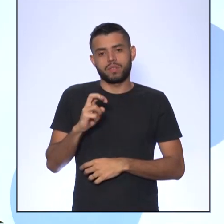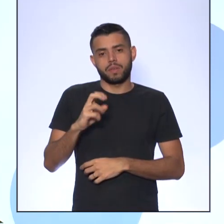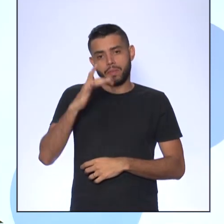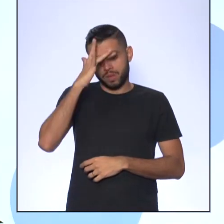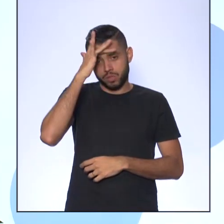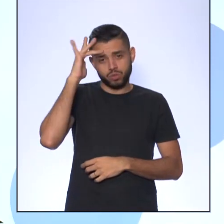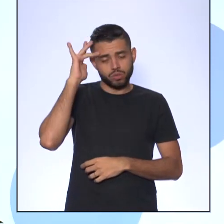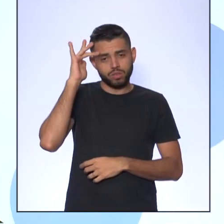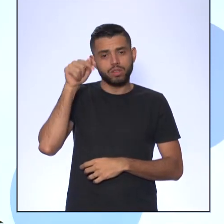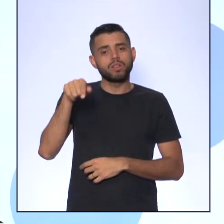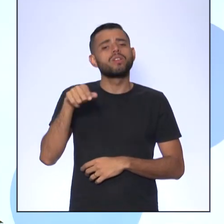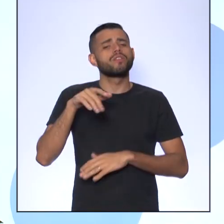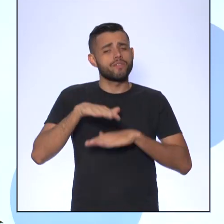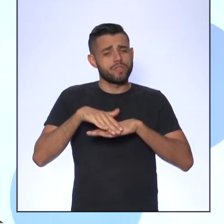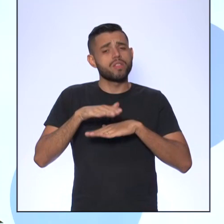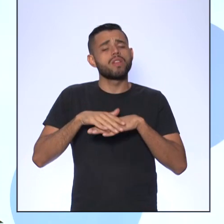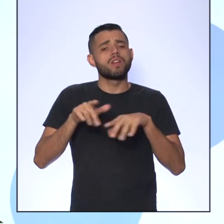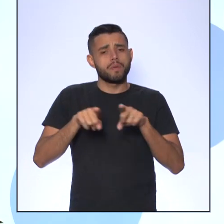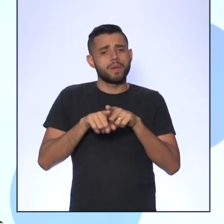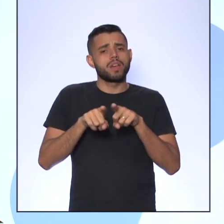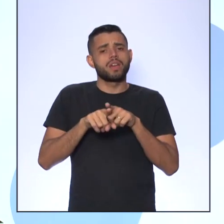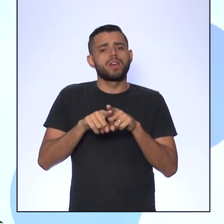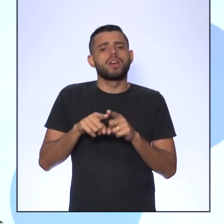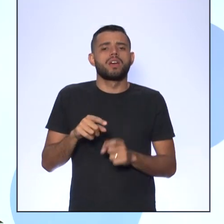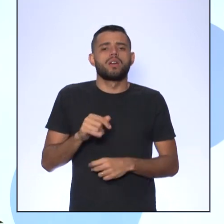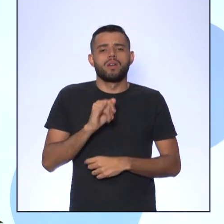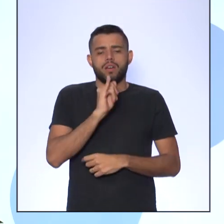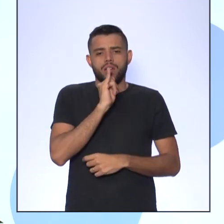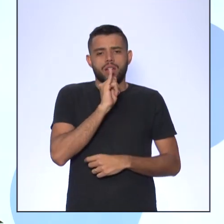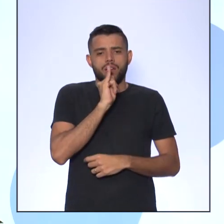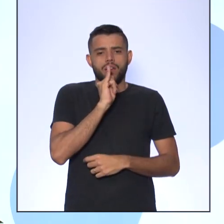Felipe fez, também daria certo. Se vocês tivessem feito